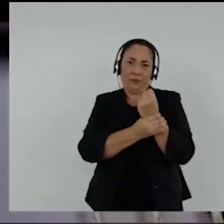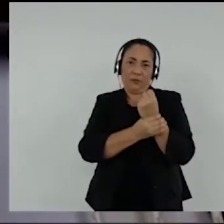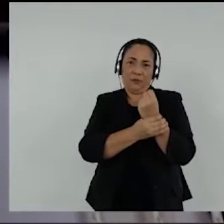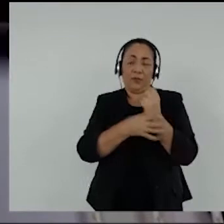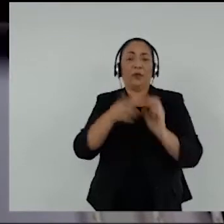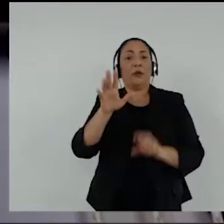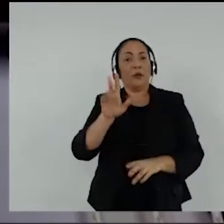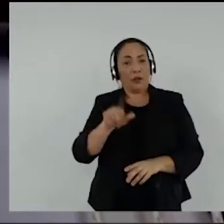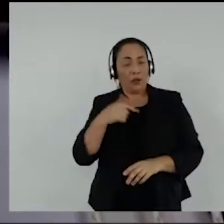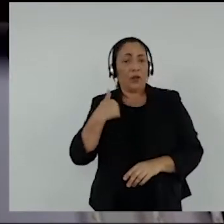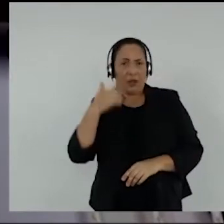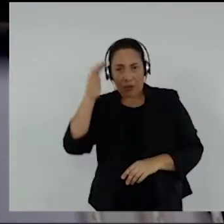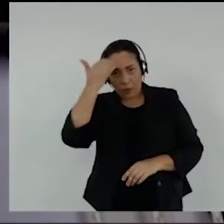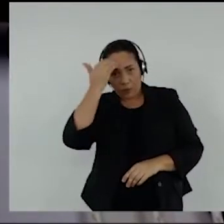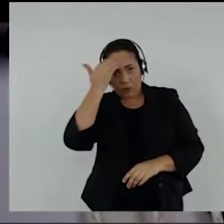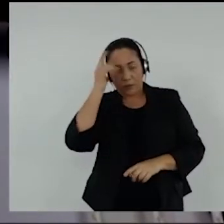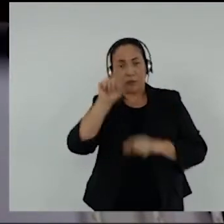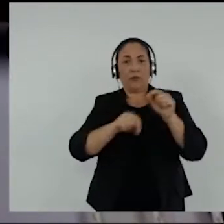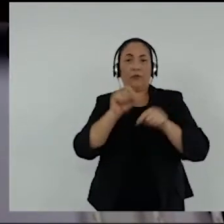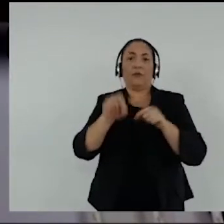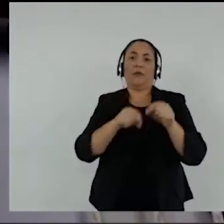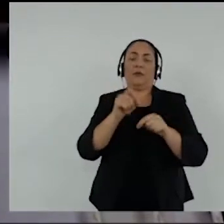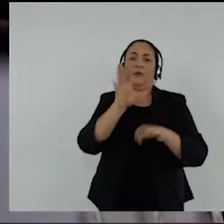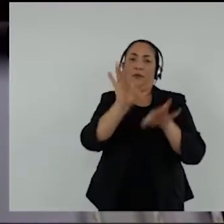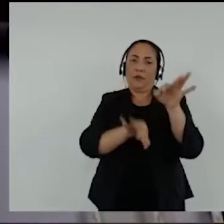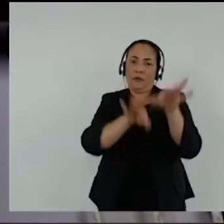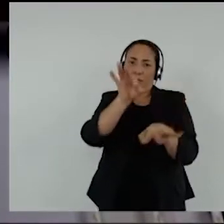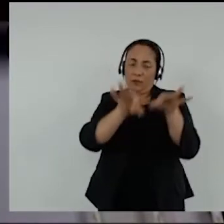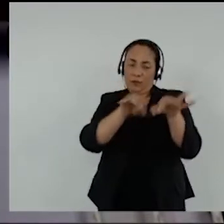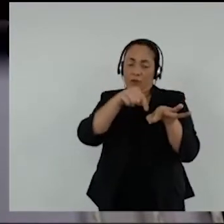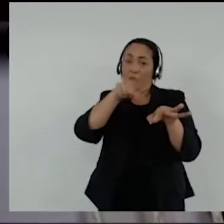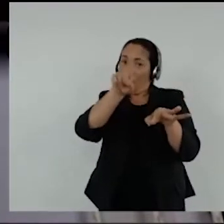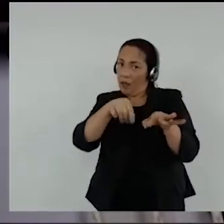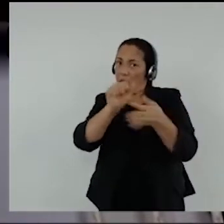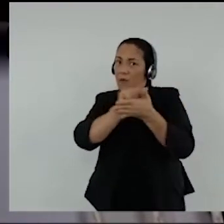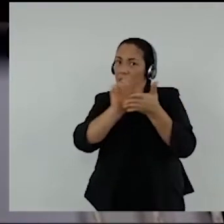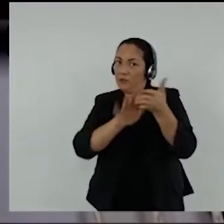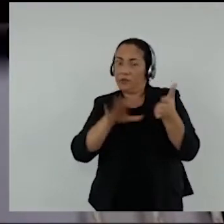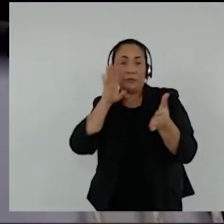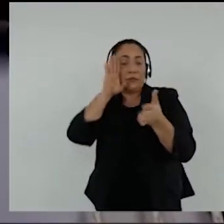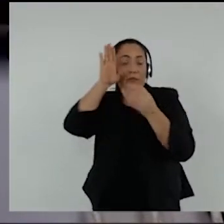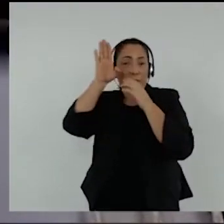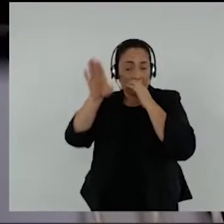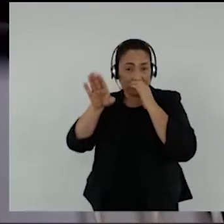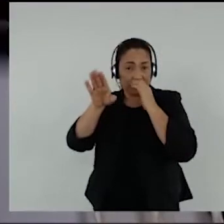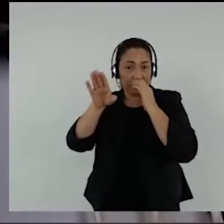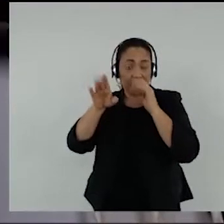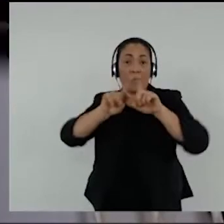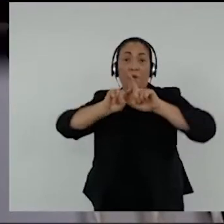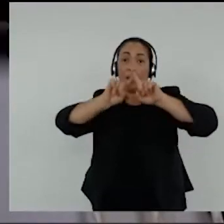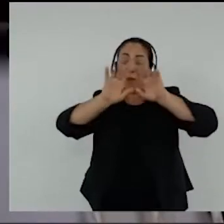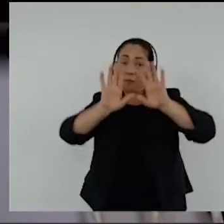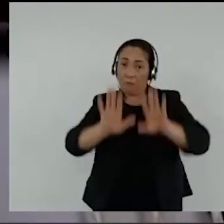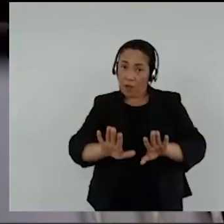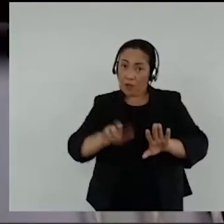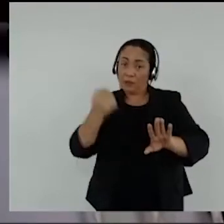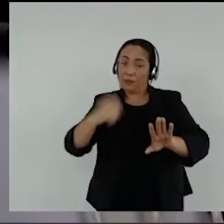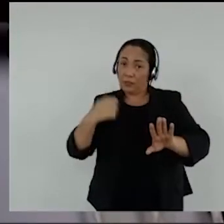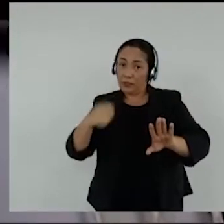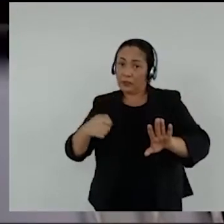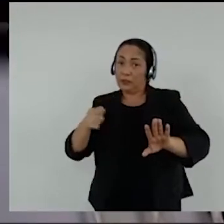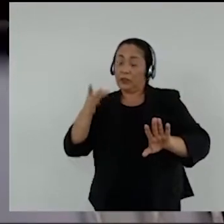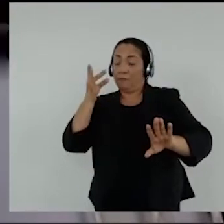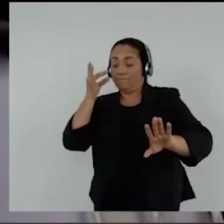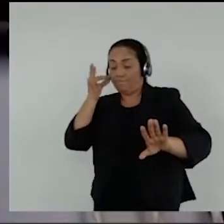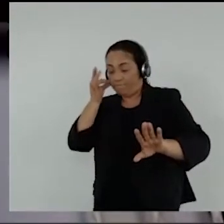eu entendo que a justiça é uma atividade fundamental e ela tem que ser exercida de forma presencial